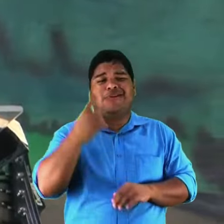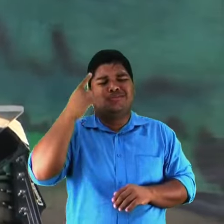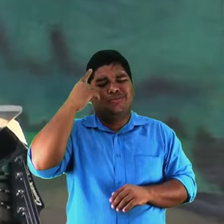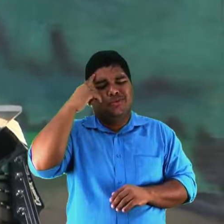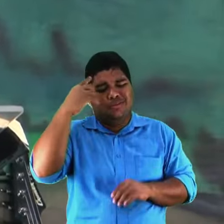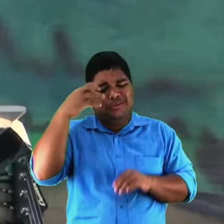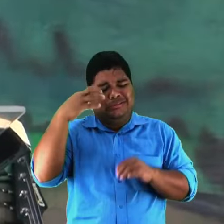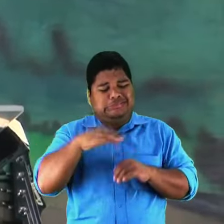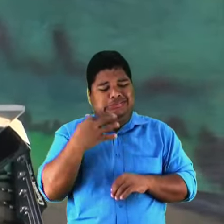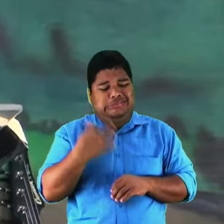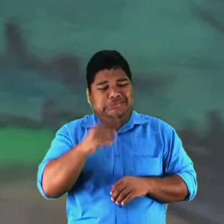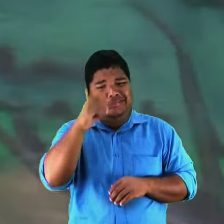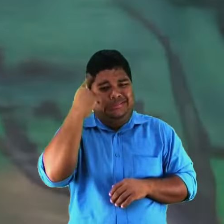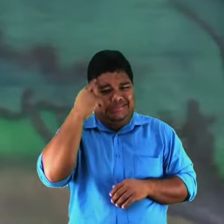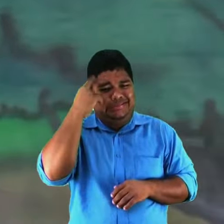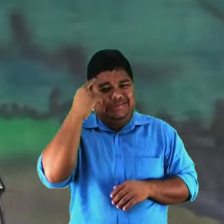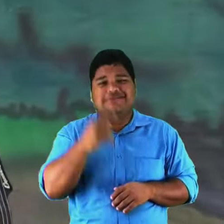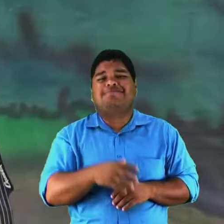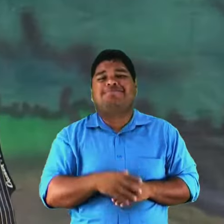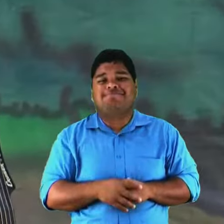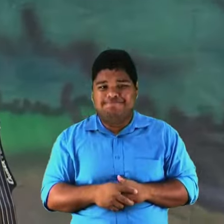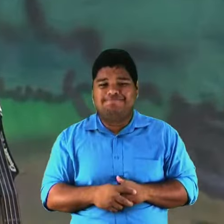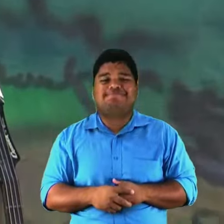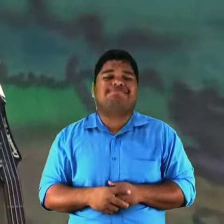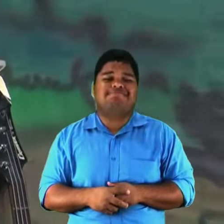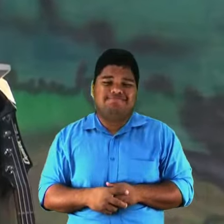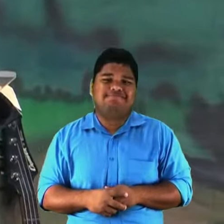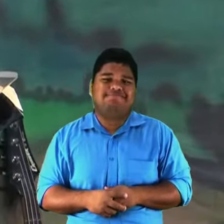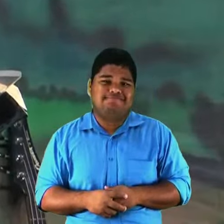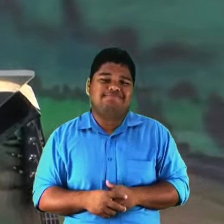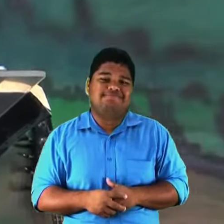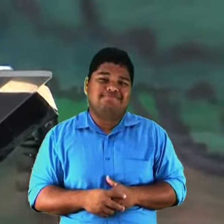cabeça. Dor de cabeça.